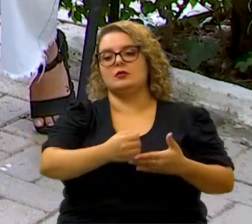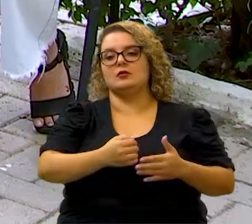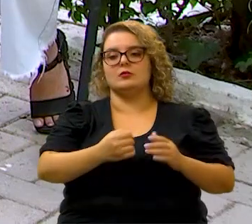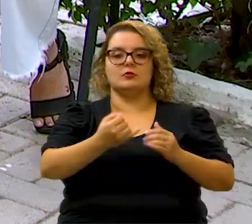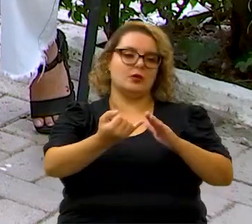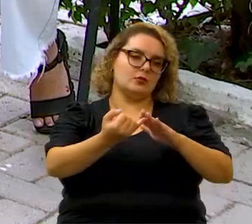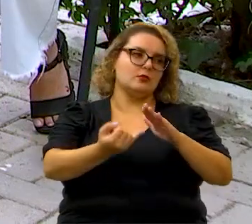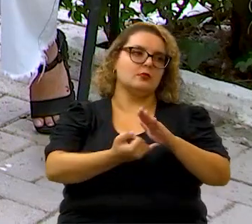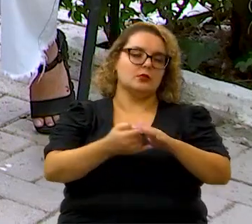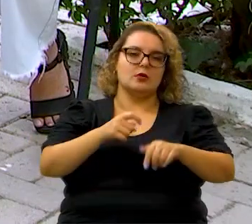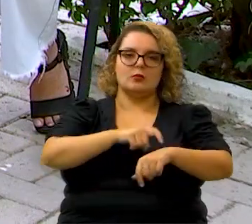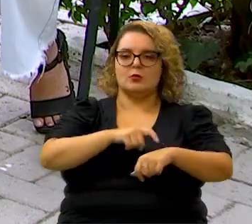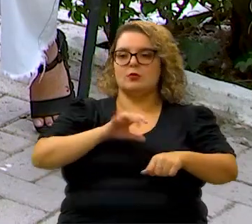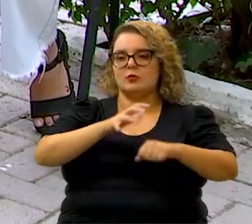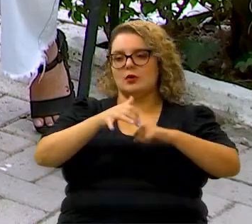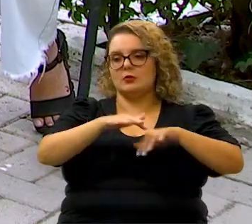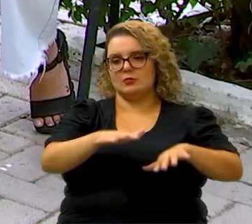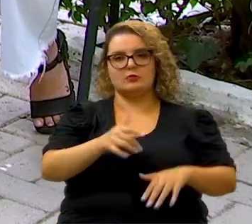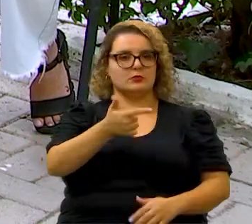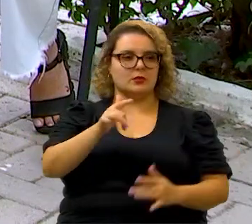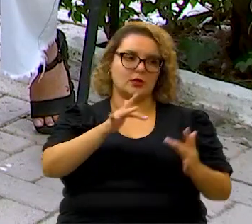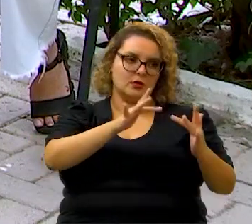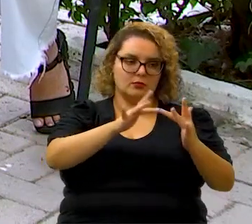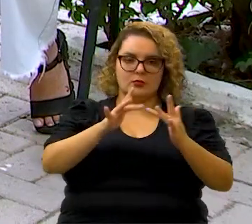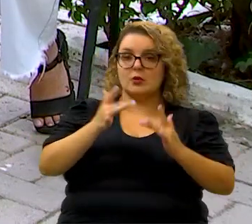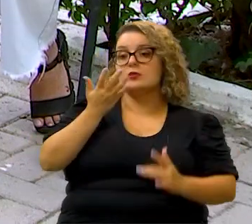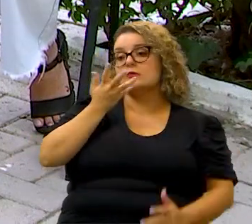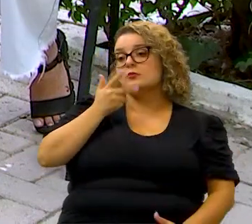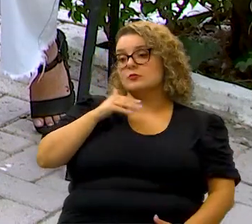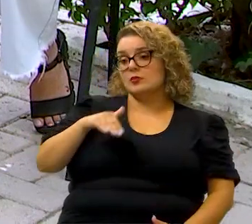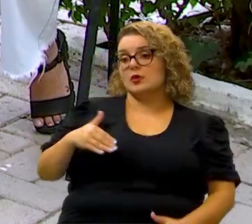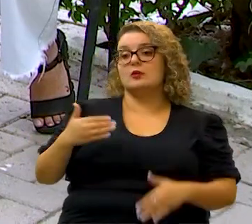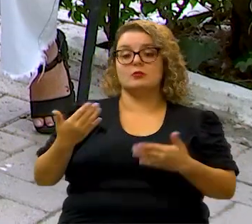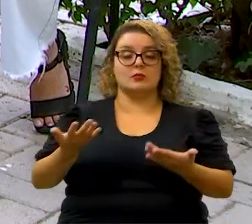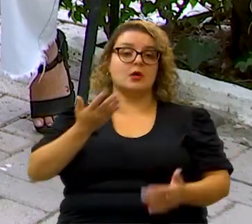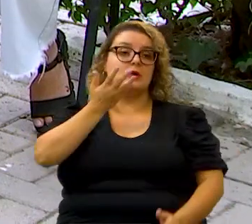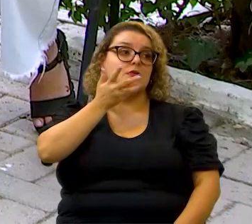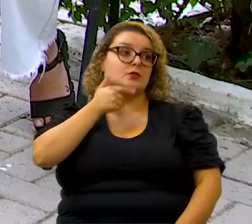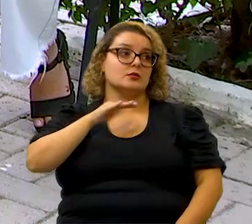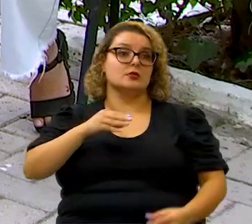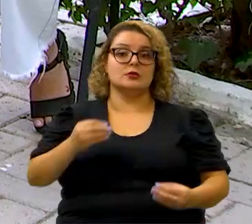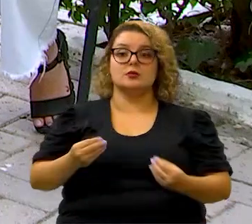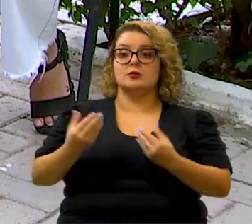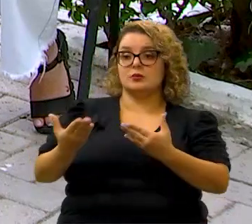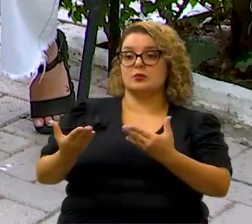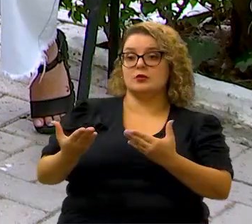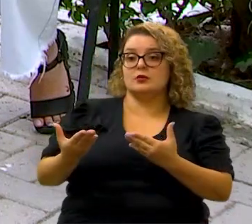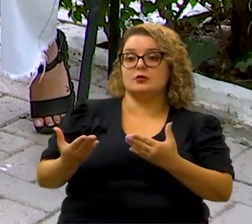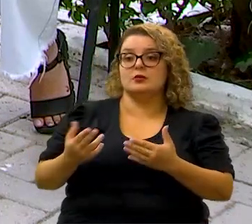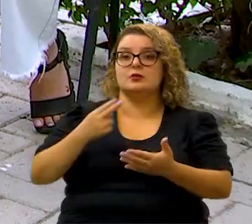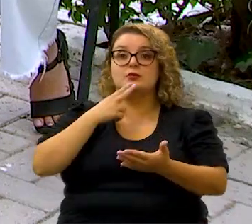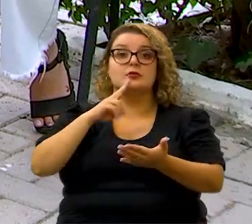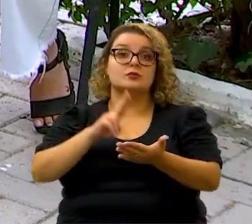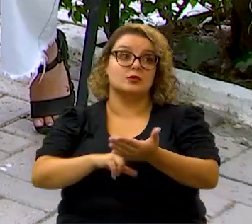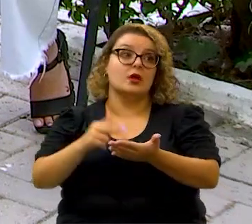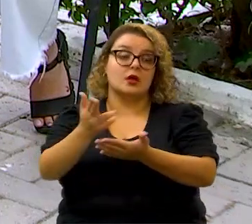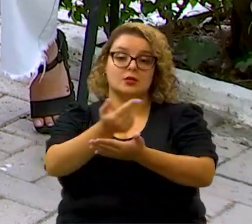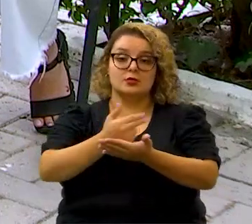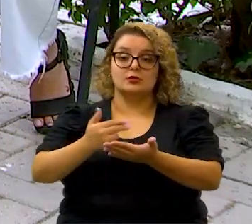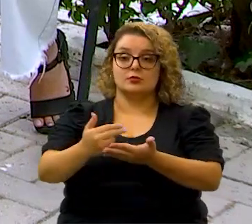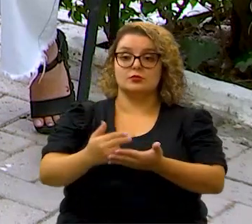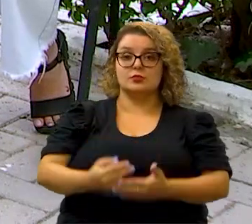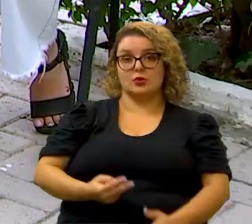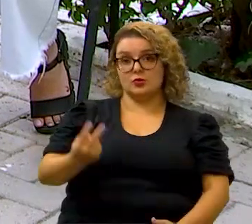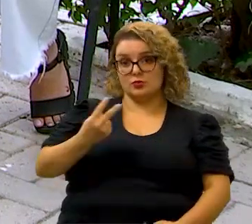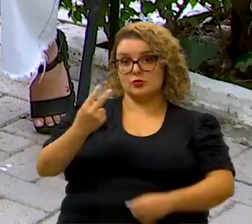levou até a instituição, por ser um período de pandemia, acabaram não tendo contato com as crianças, né? Mas as crianças devolveram em formato de